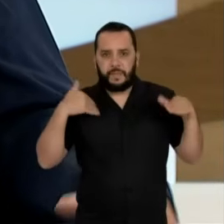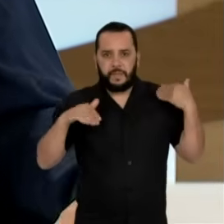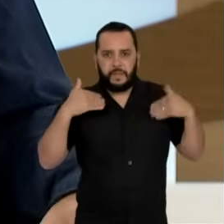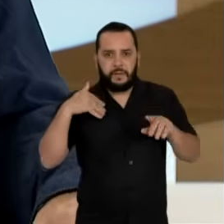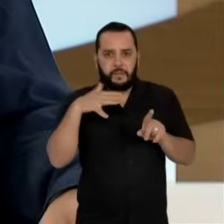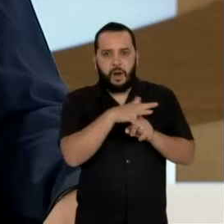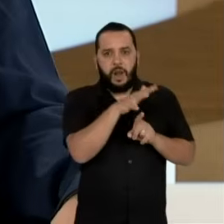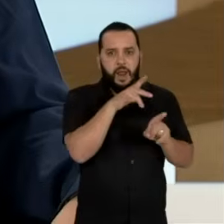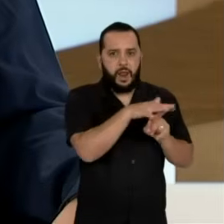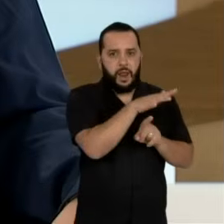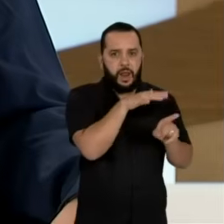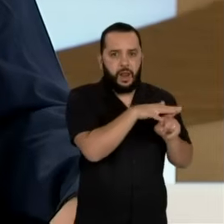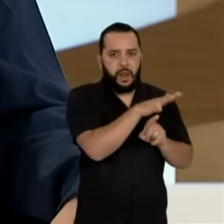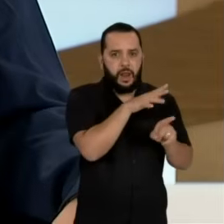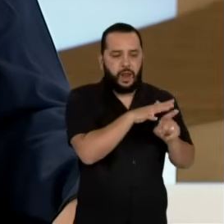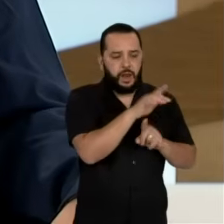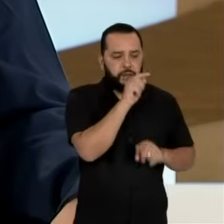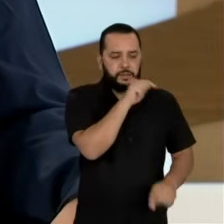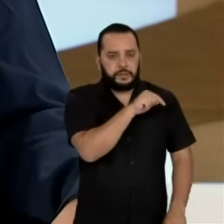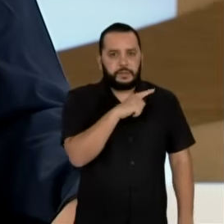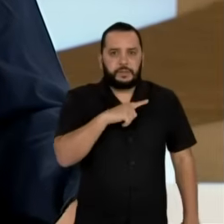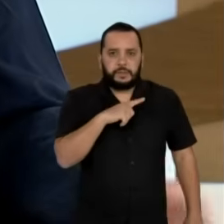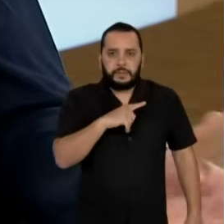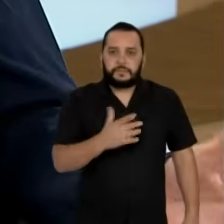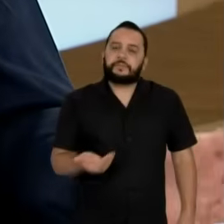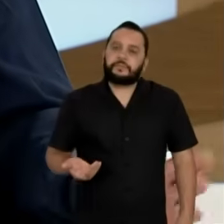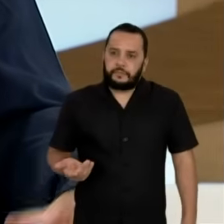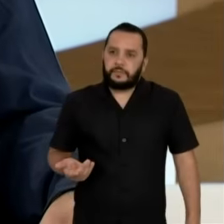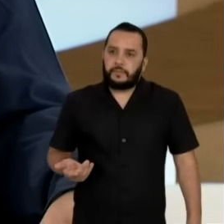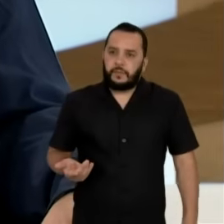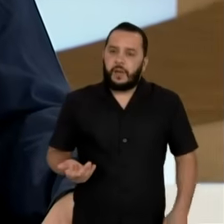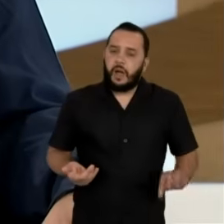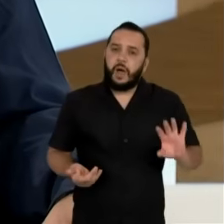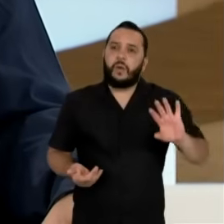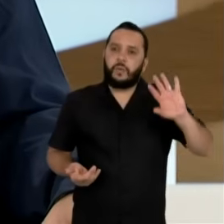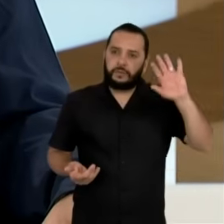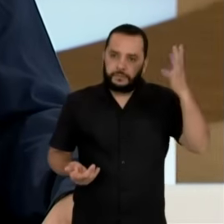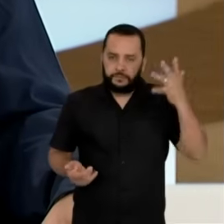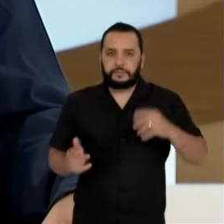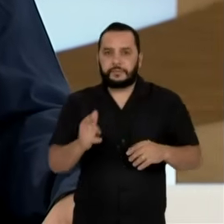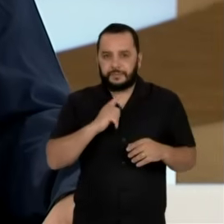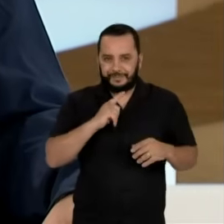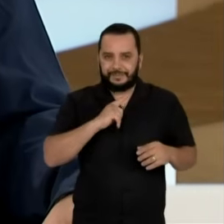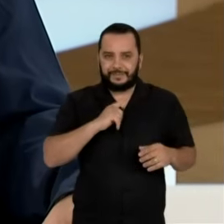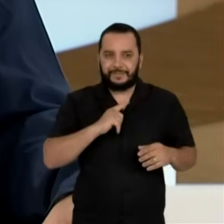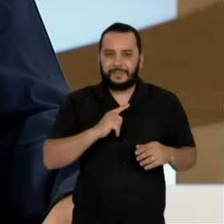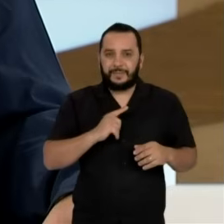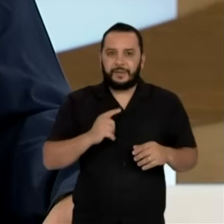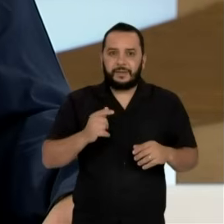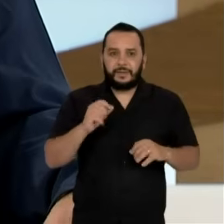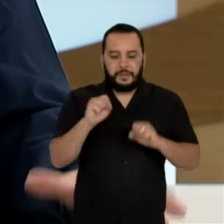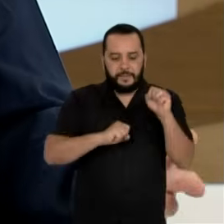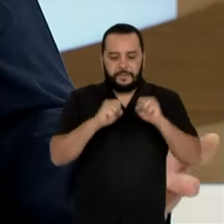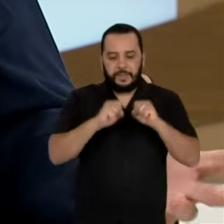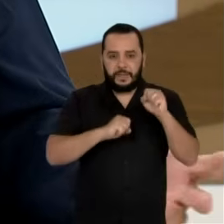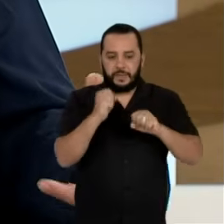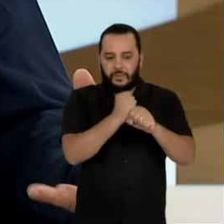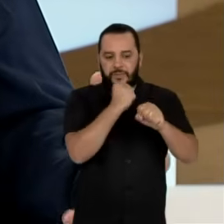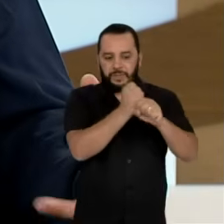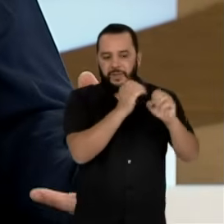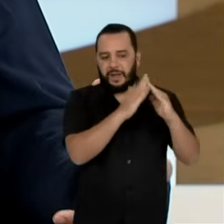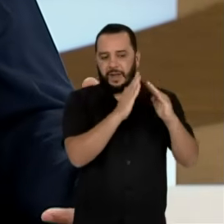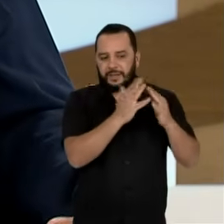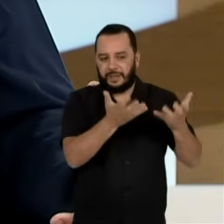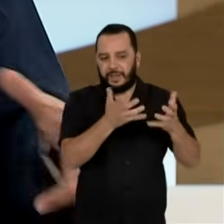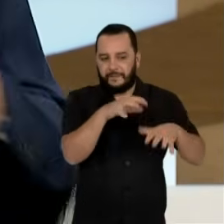atividade principal da vila, e com isso também houve muita especulação imobiliária, né? Eu não sei direito como é